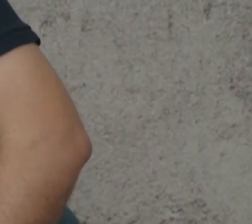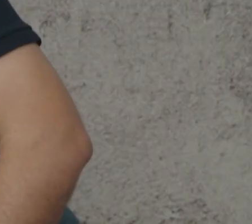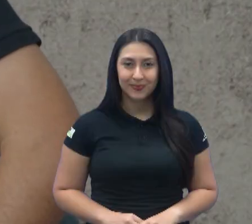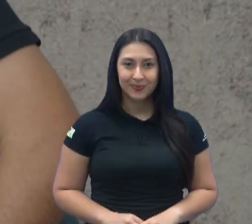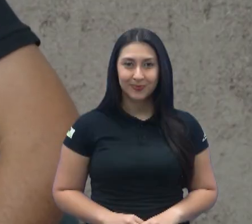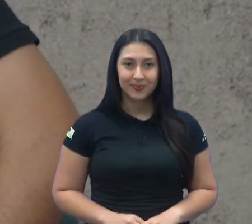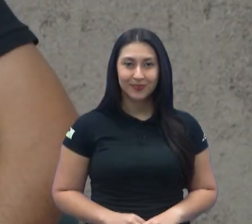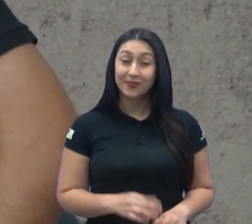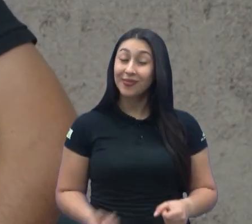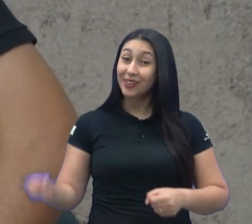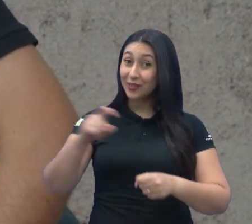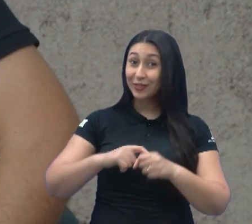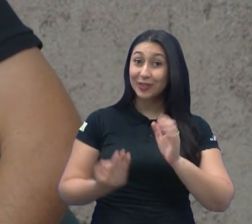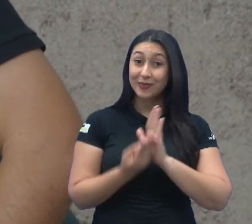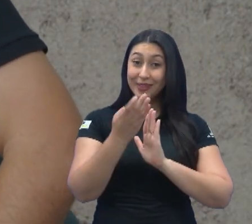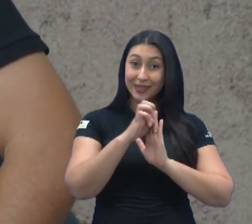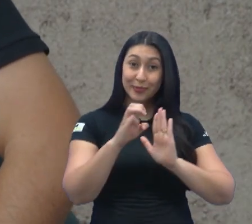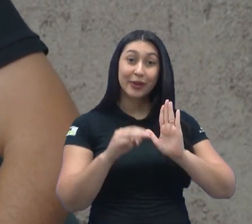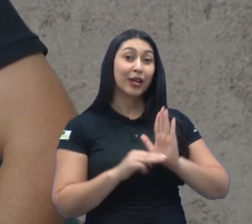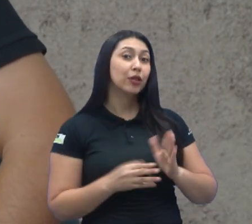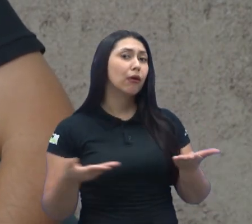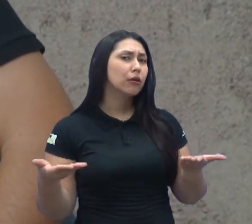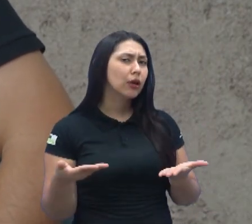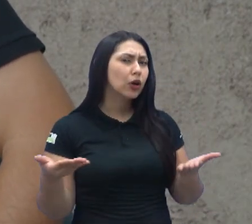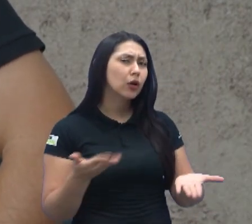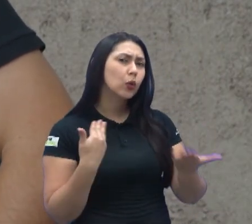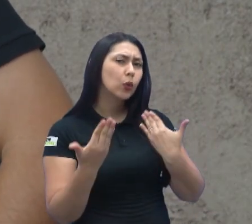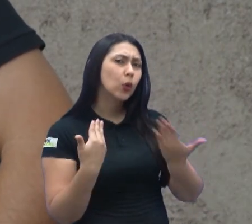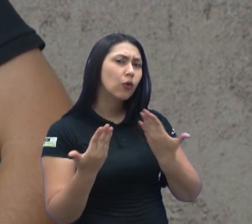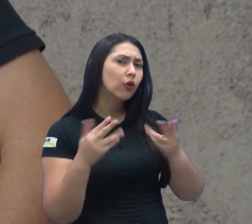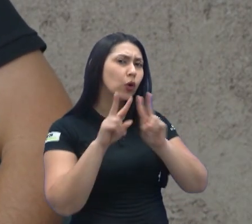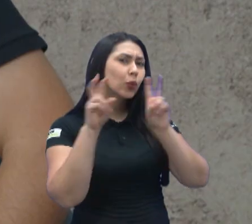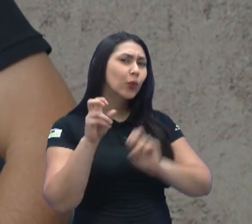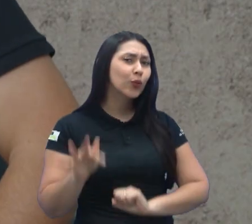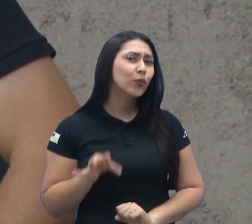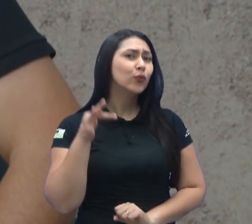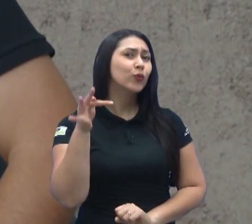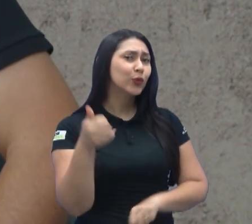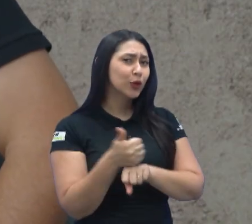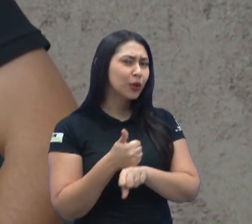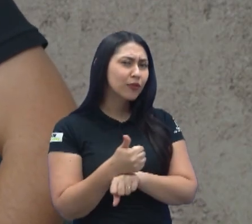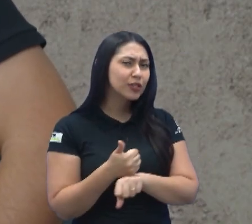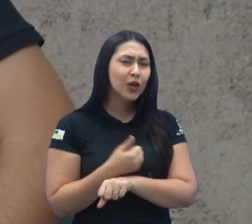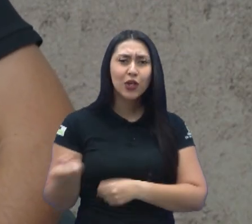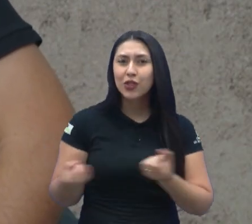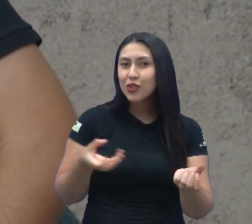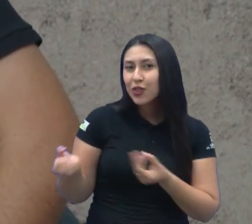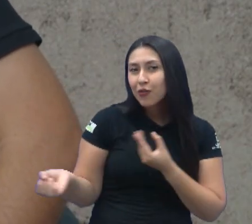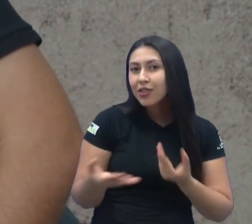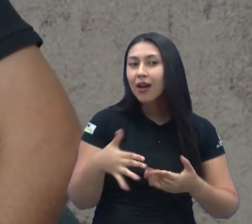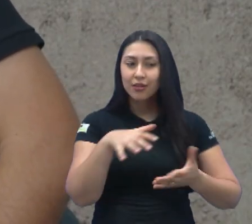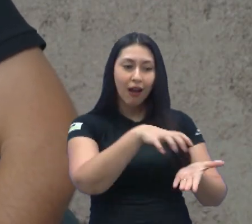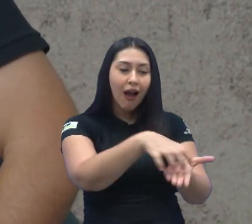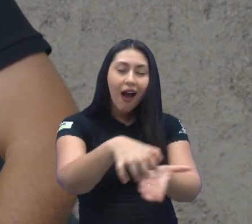De volta com a Estação Mercado, e neste bloco a gente fala sobre o futuro da profissão, tendências, novas áreas de